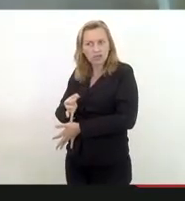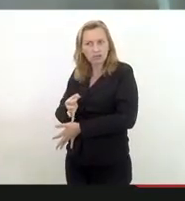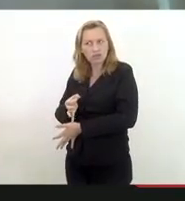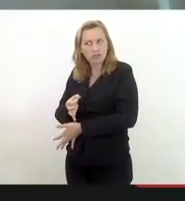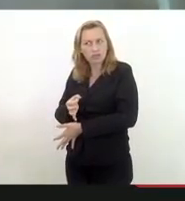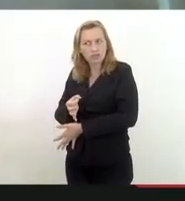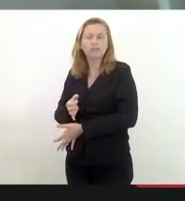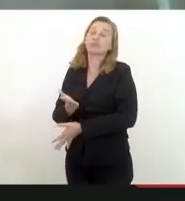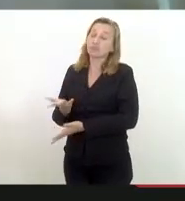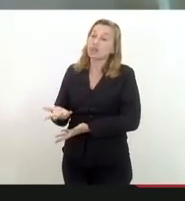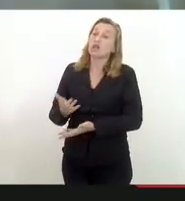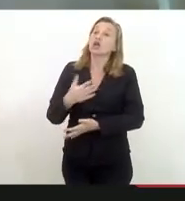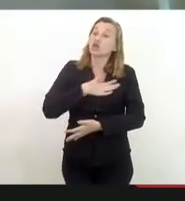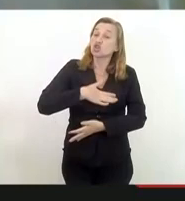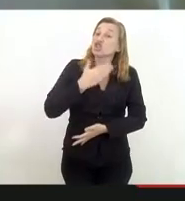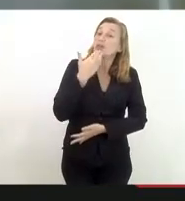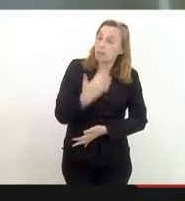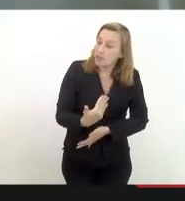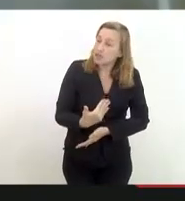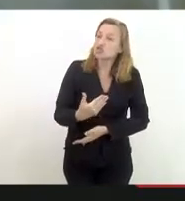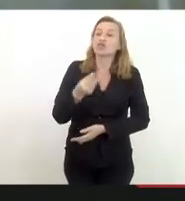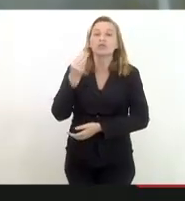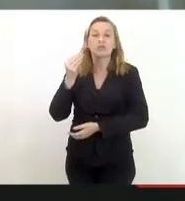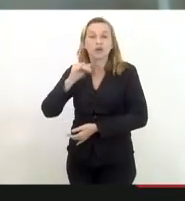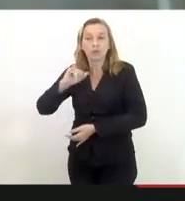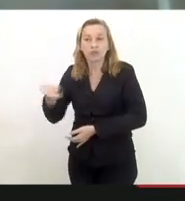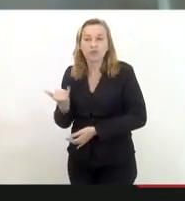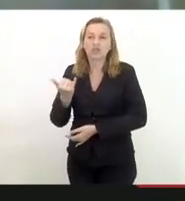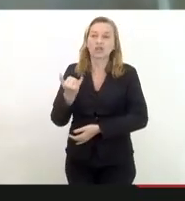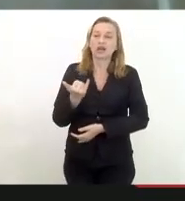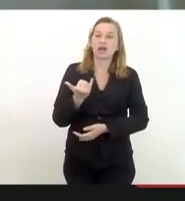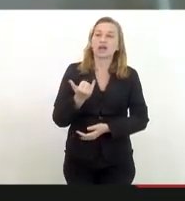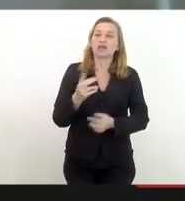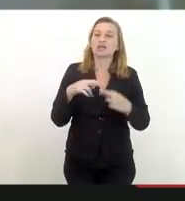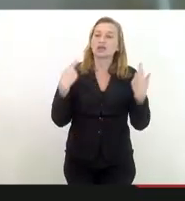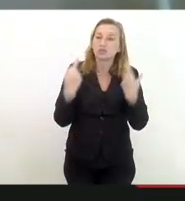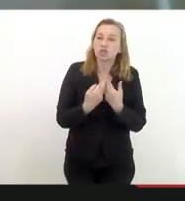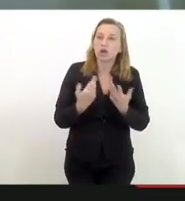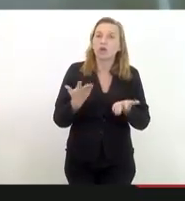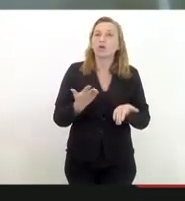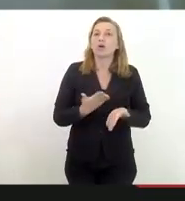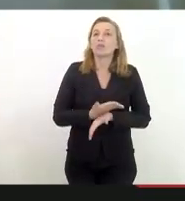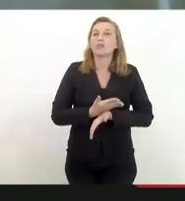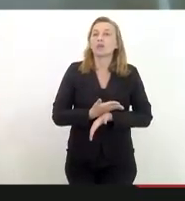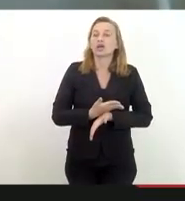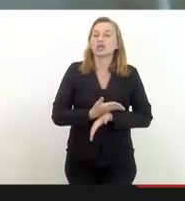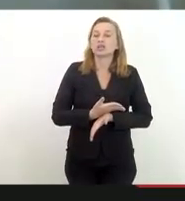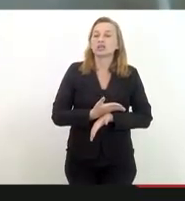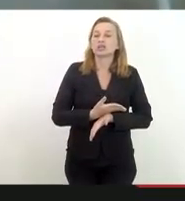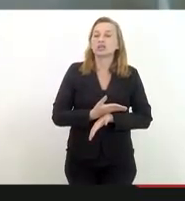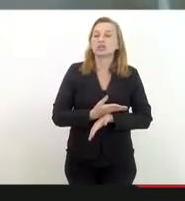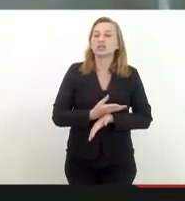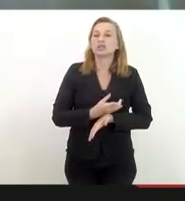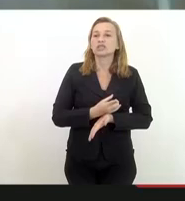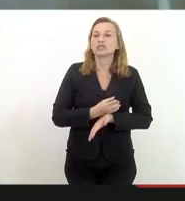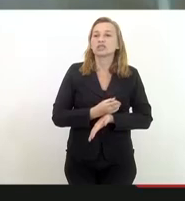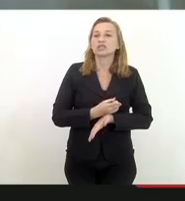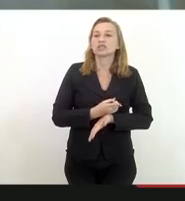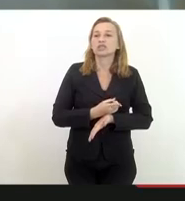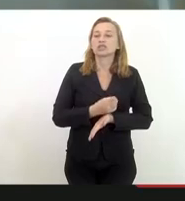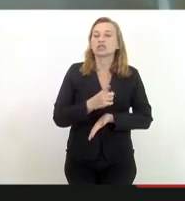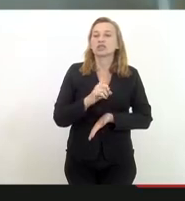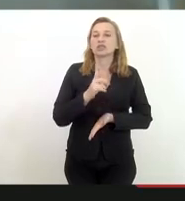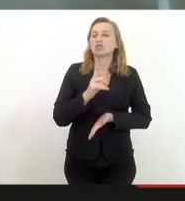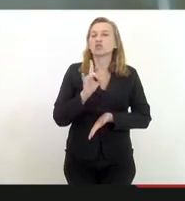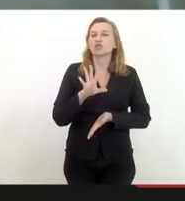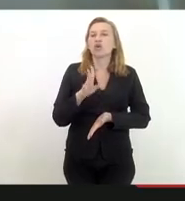gostaria, sinceramente, de pedir, aproveitar esse ensejo, para que não ficássemos apenas em